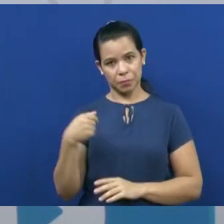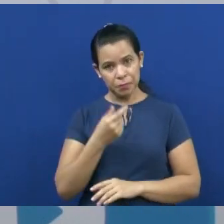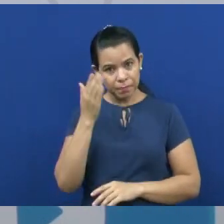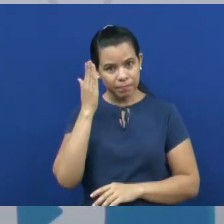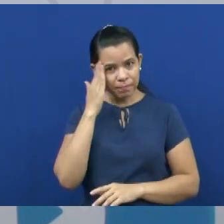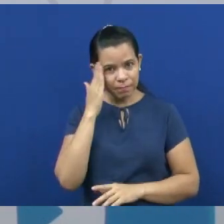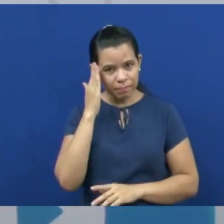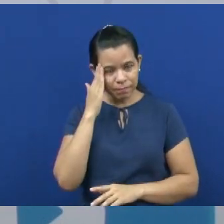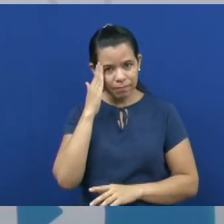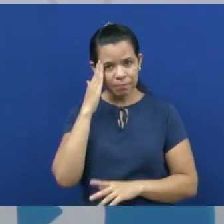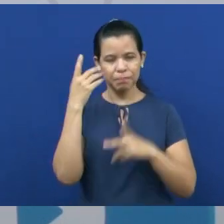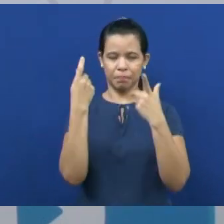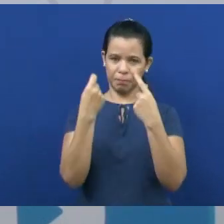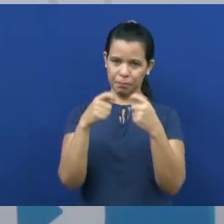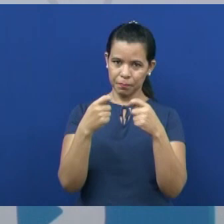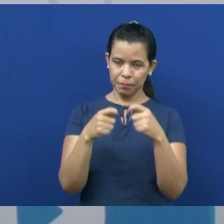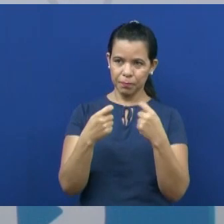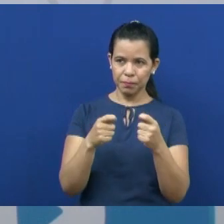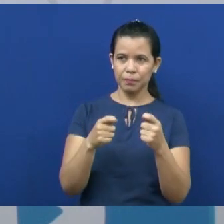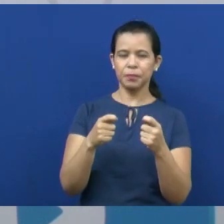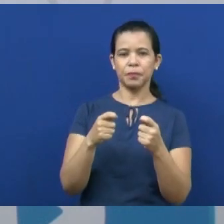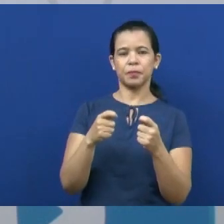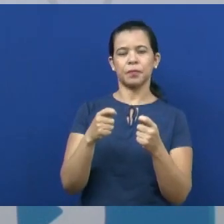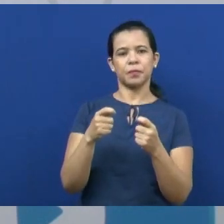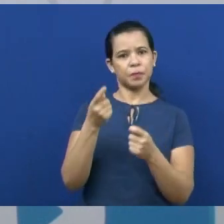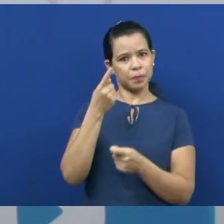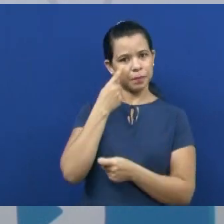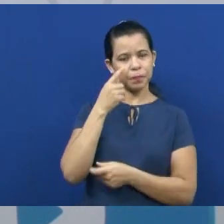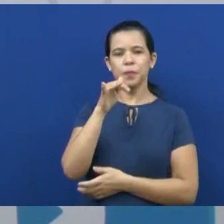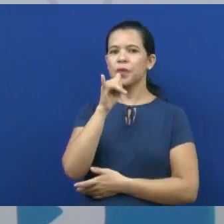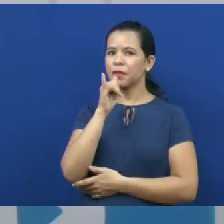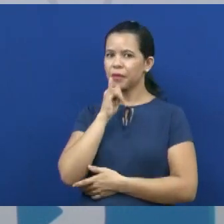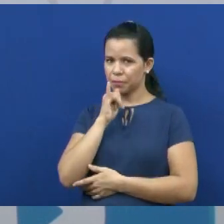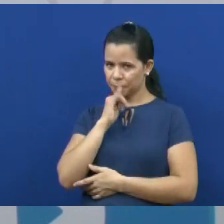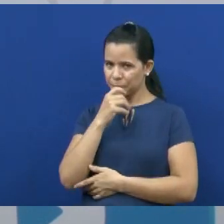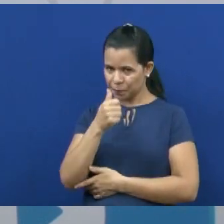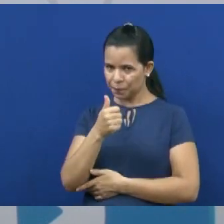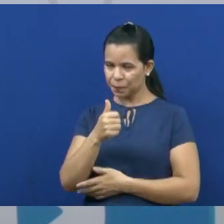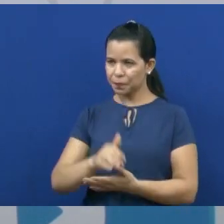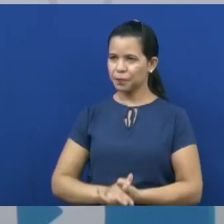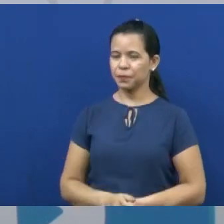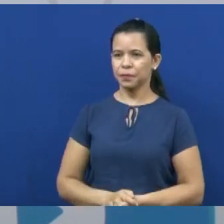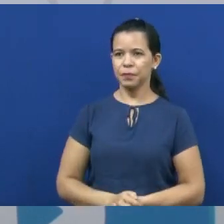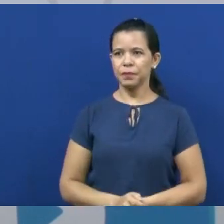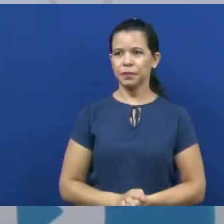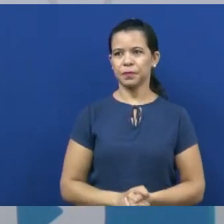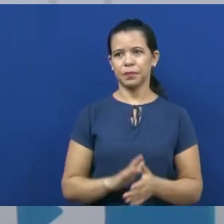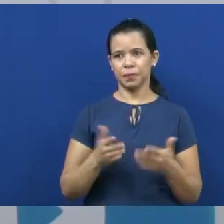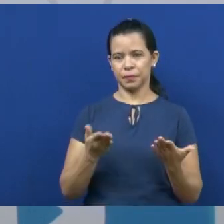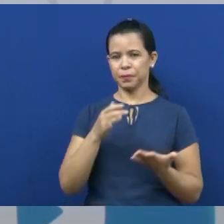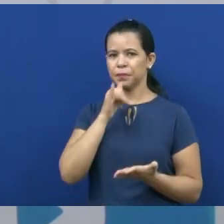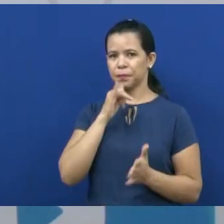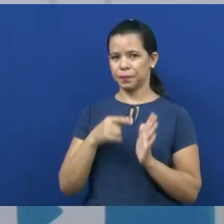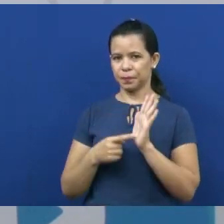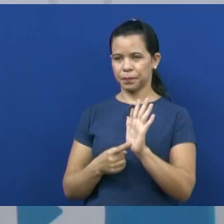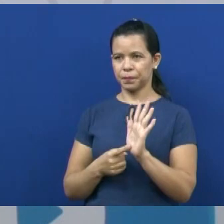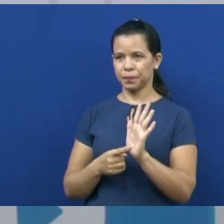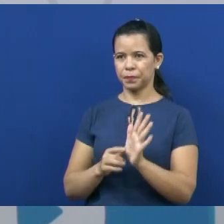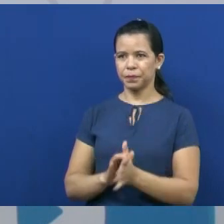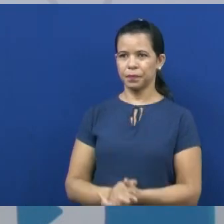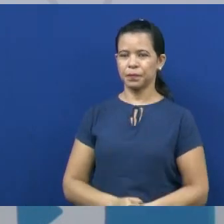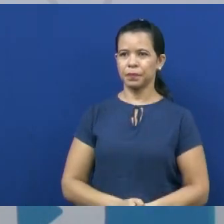assunto, nós vamos trabalhar um exemplo na prática. Tudo certo? Vamos ao exemplo.